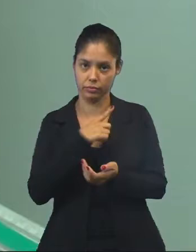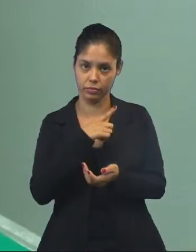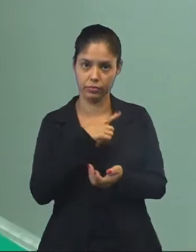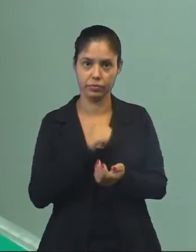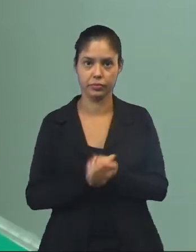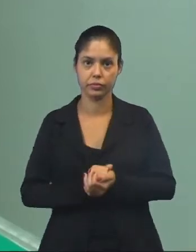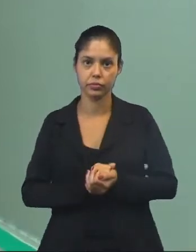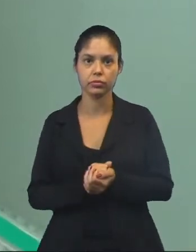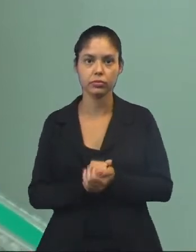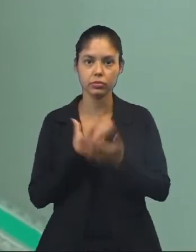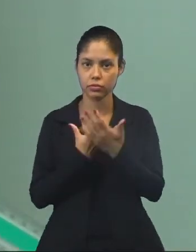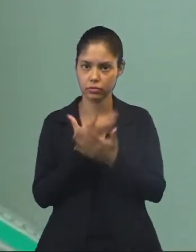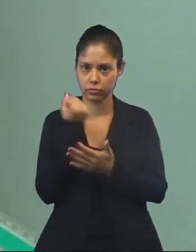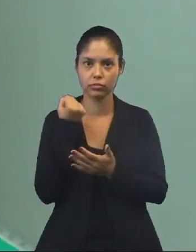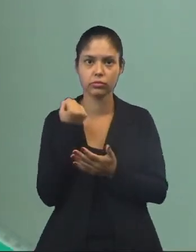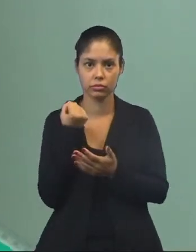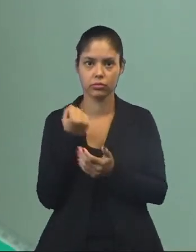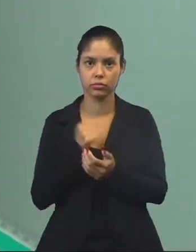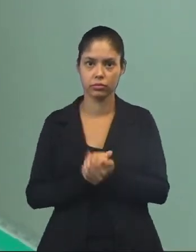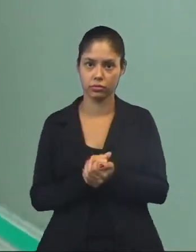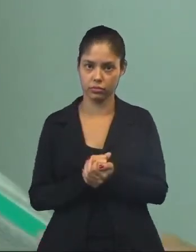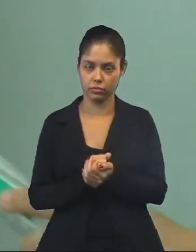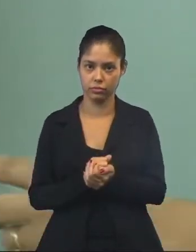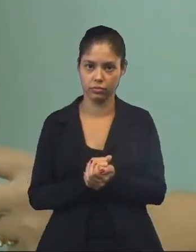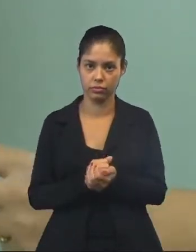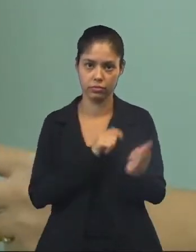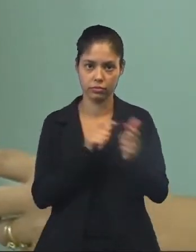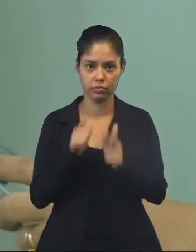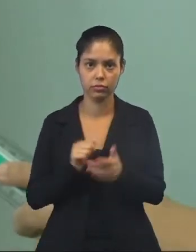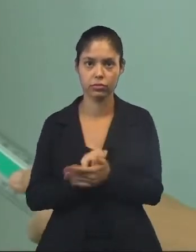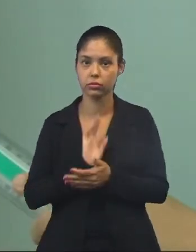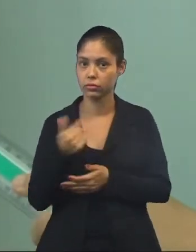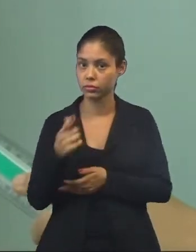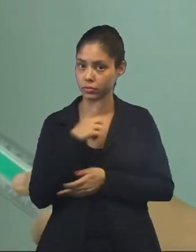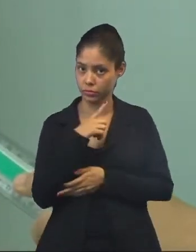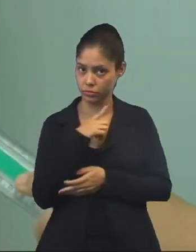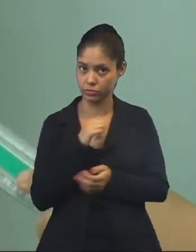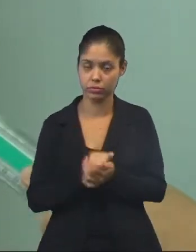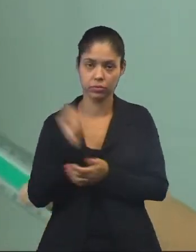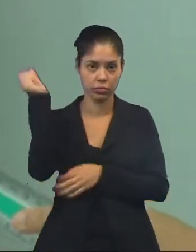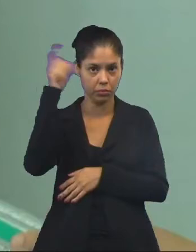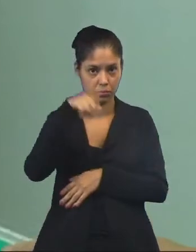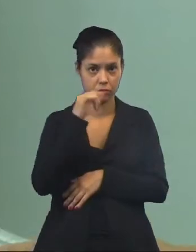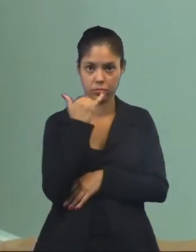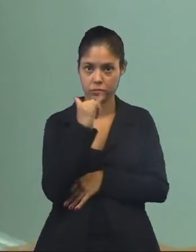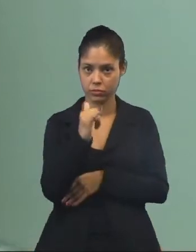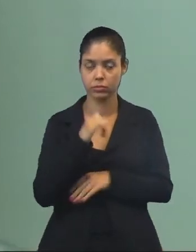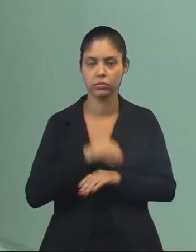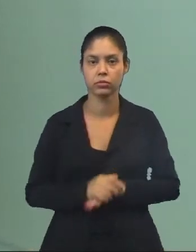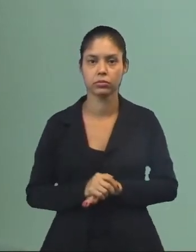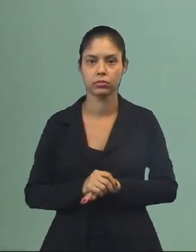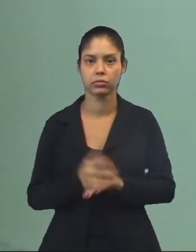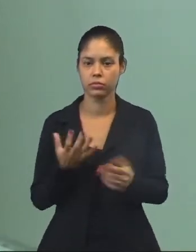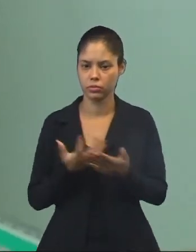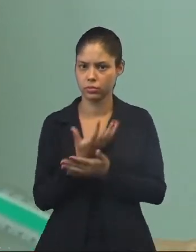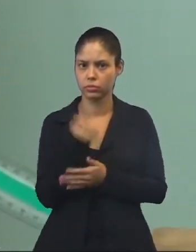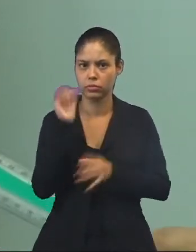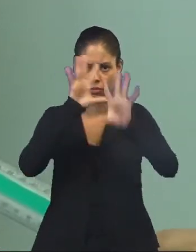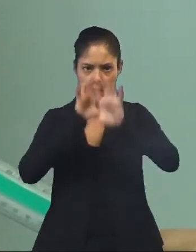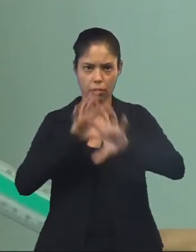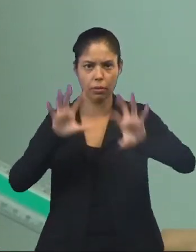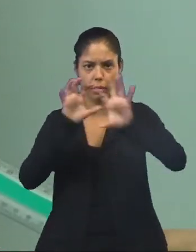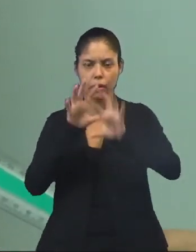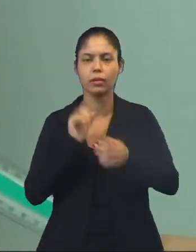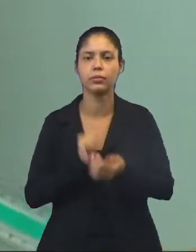ela retira do ambiente aqui. Então, quando ela obtém essa energia solar aqui, pega o gás